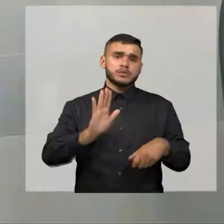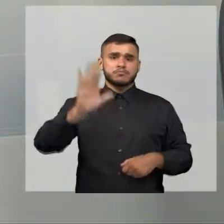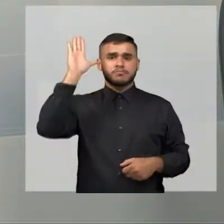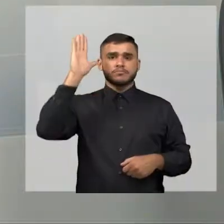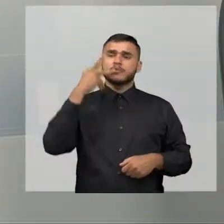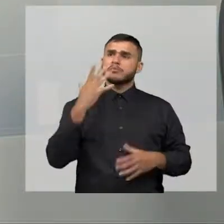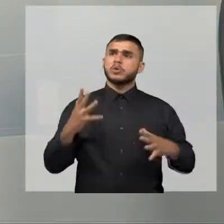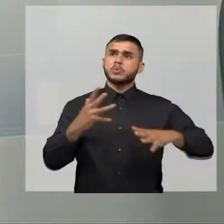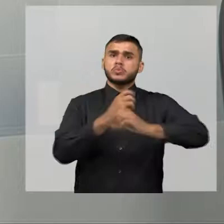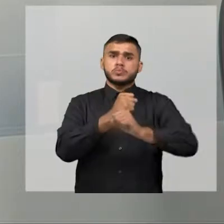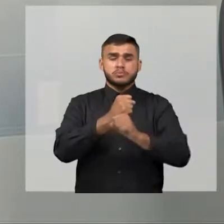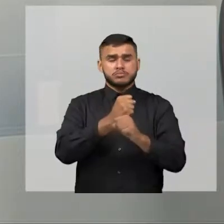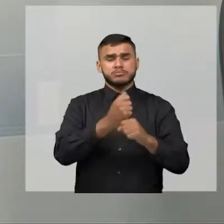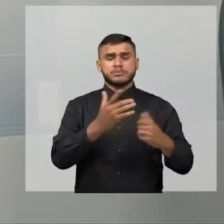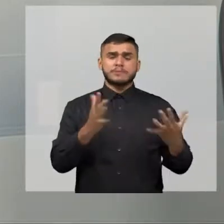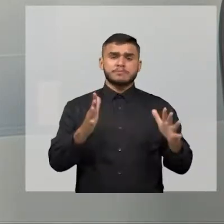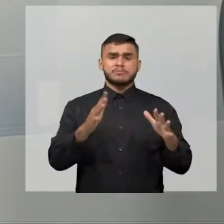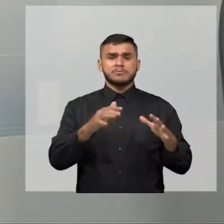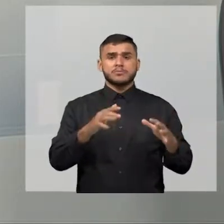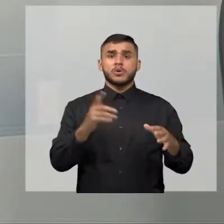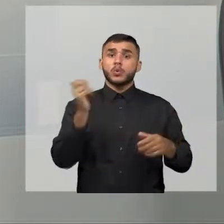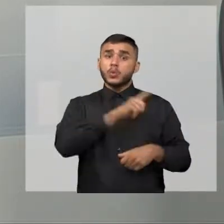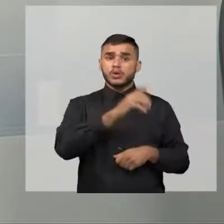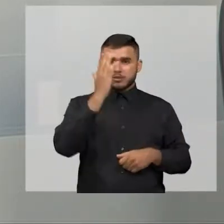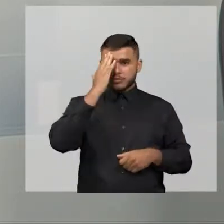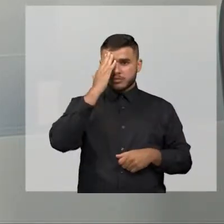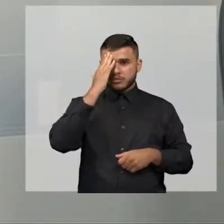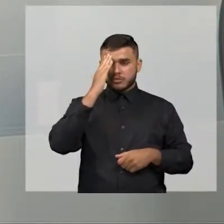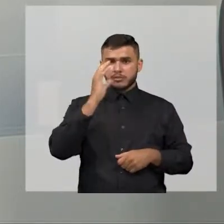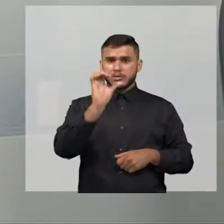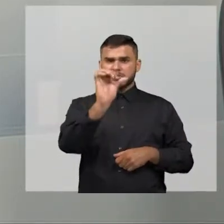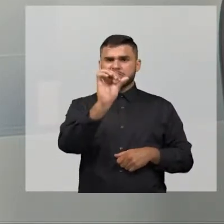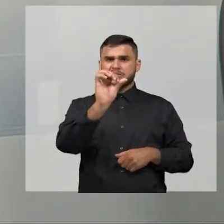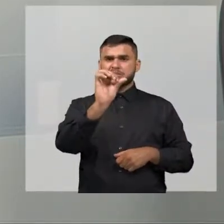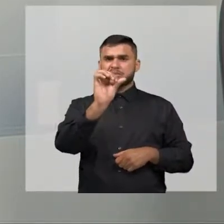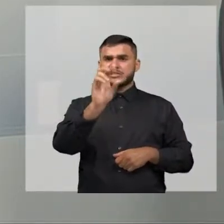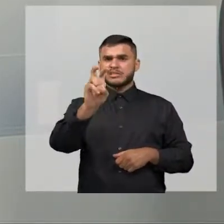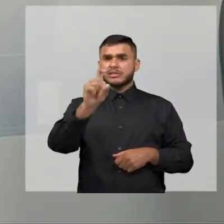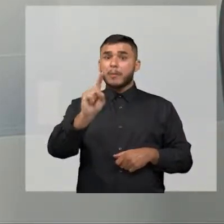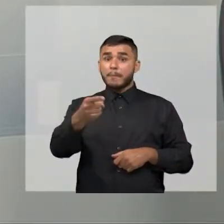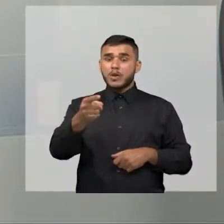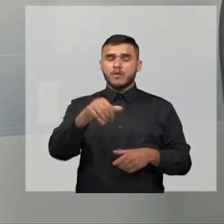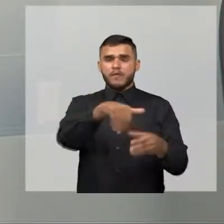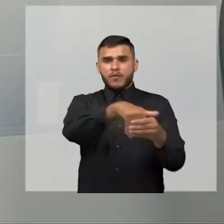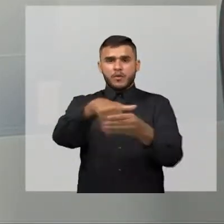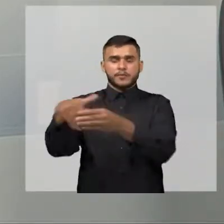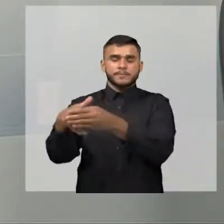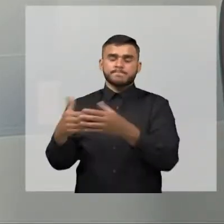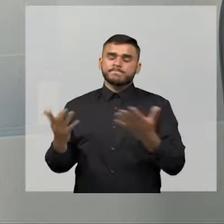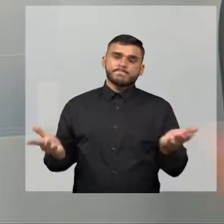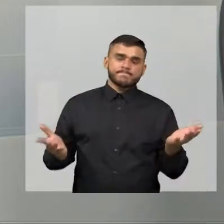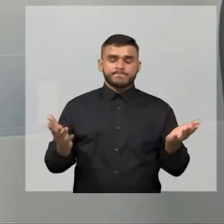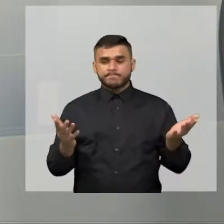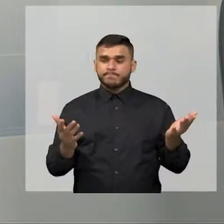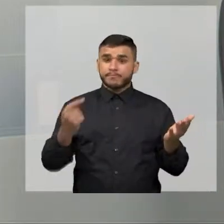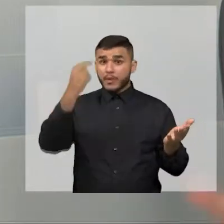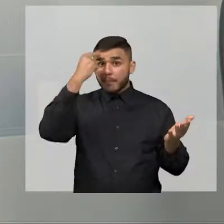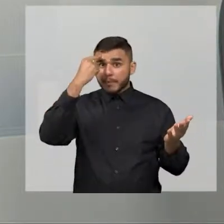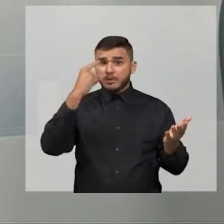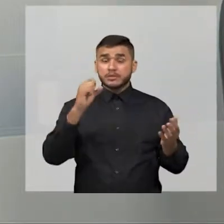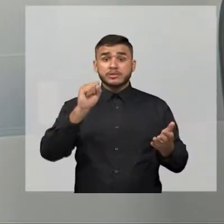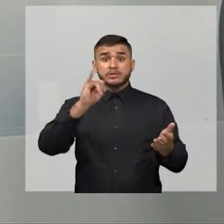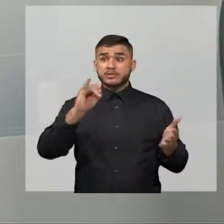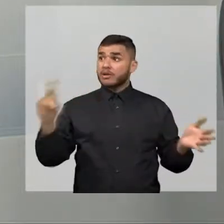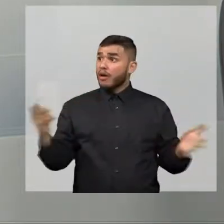tinham feito lá uma estimativa de votos, uma pesquisa, em que eu estava com estimativa de voto, acho que de uns 65 mil votos. Isso. E aí A o pesquisa partido, fizeram.